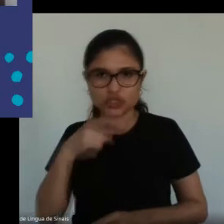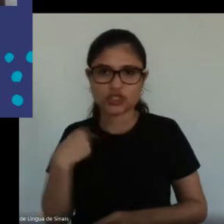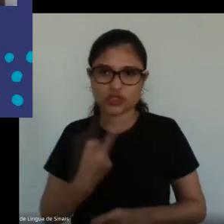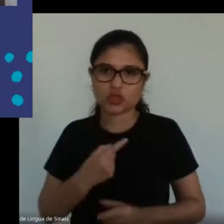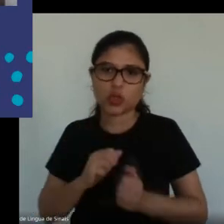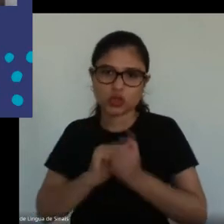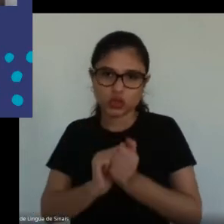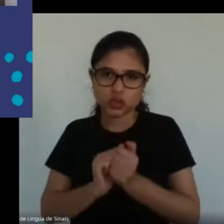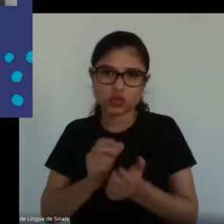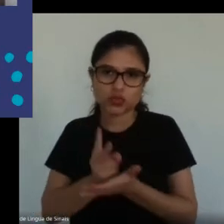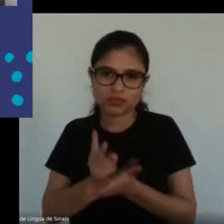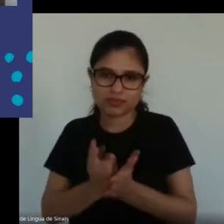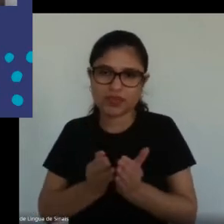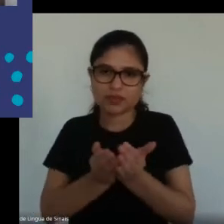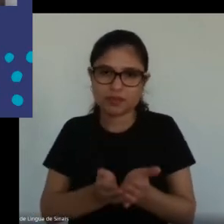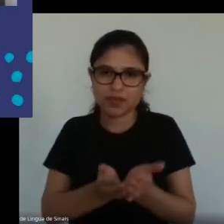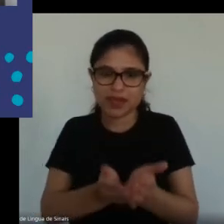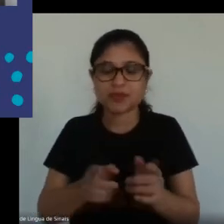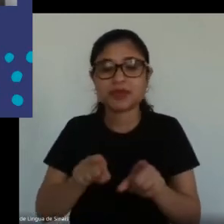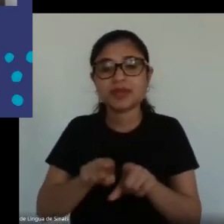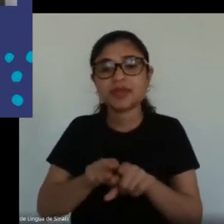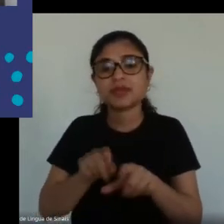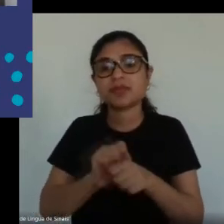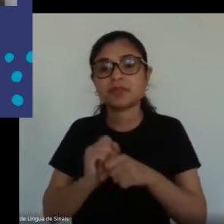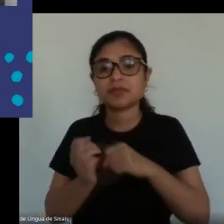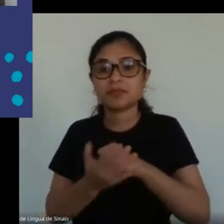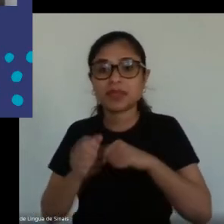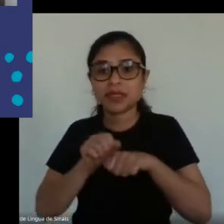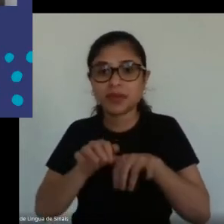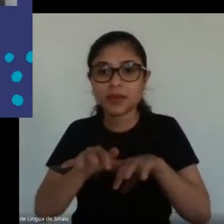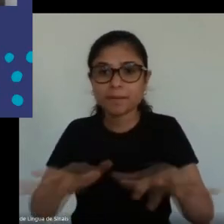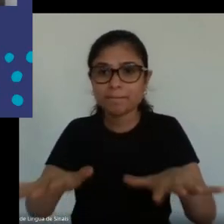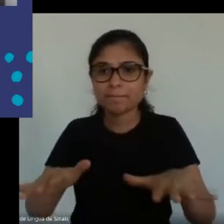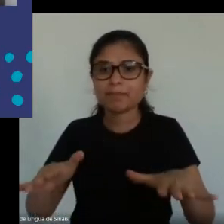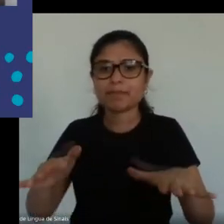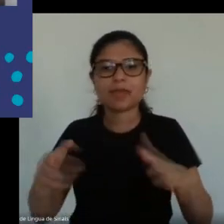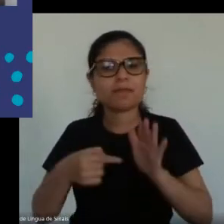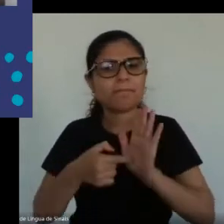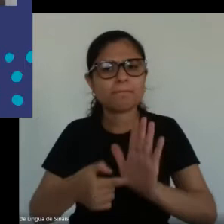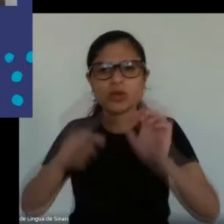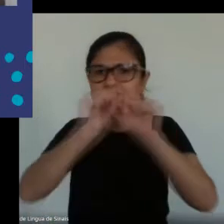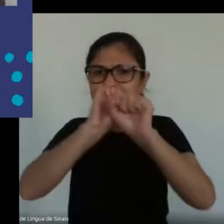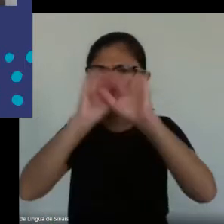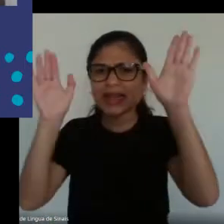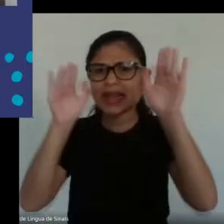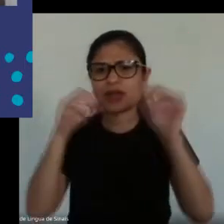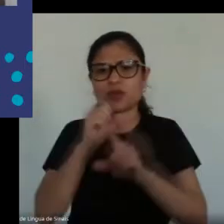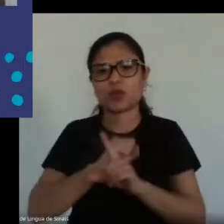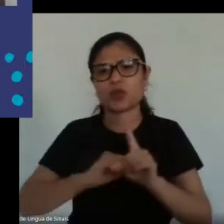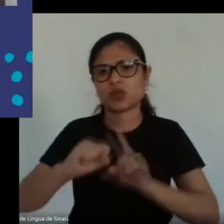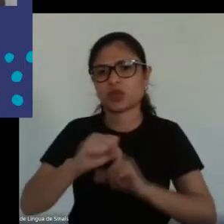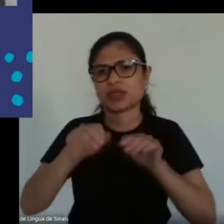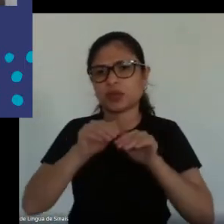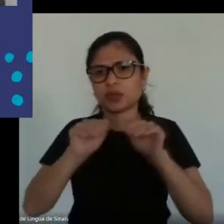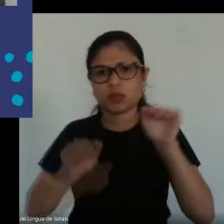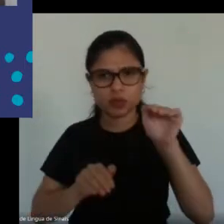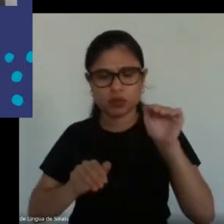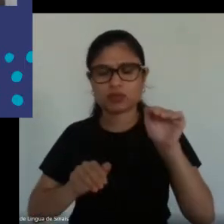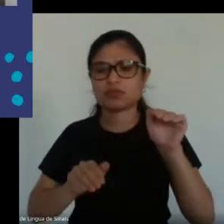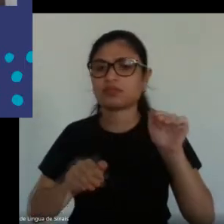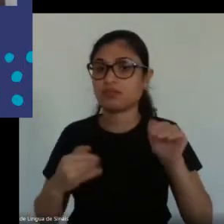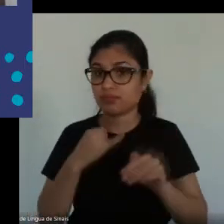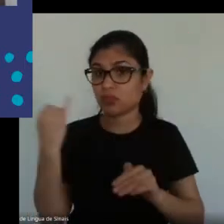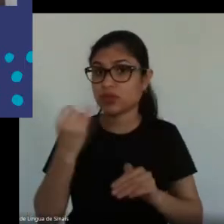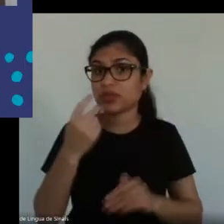de que a pandemia, ela escancarou as desigualdades sociais. Então, a gente não está realmente no mesmo barco. É muito importante deixar isso em evidência, né?